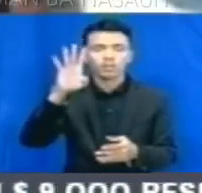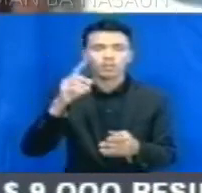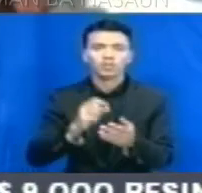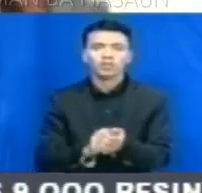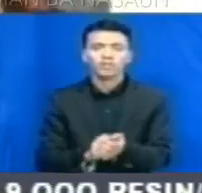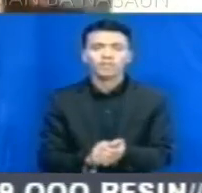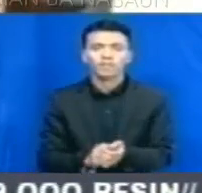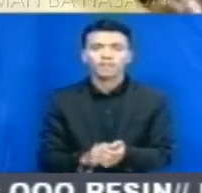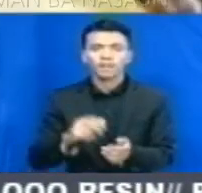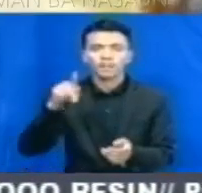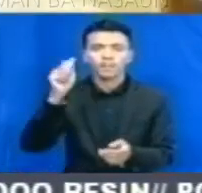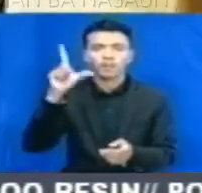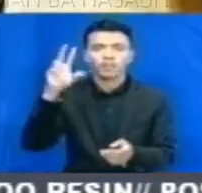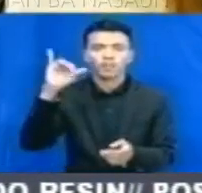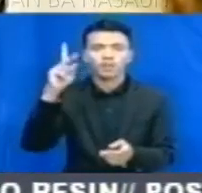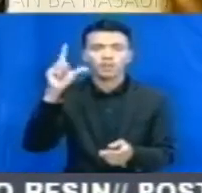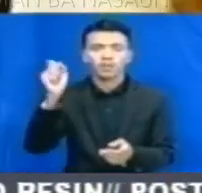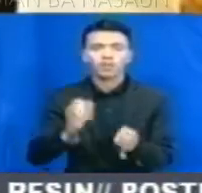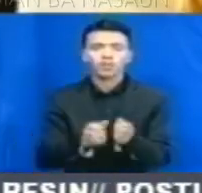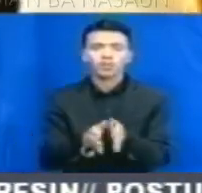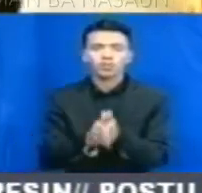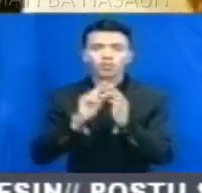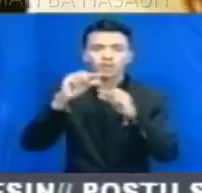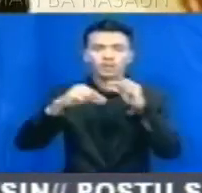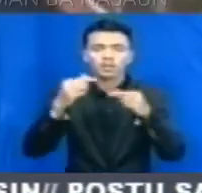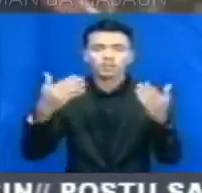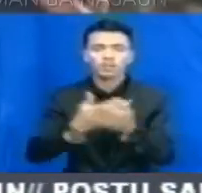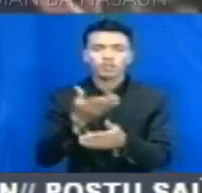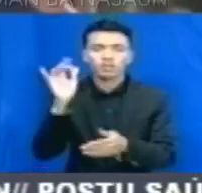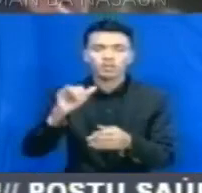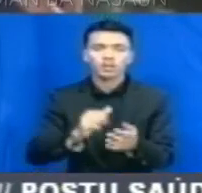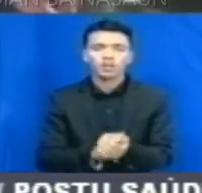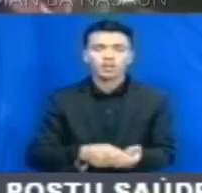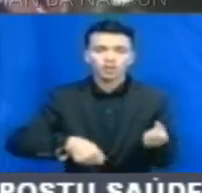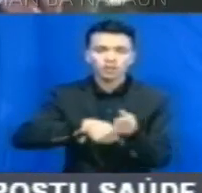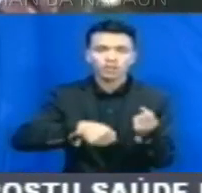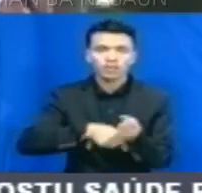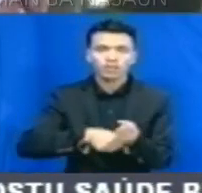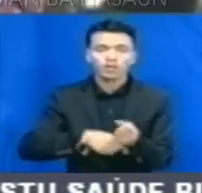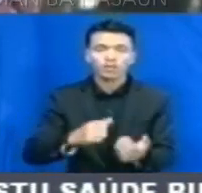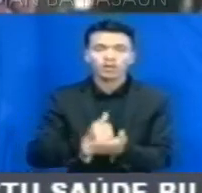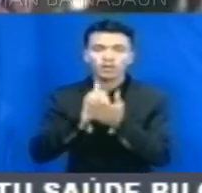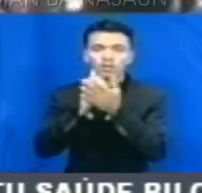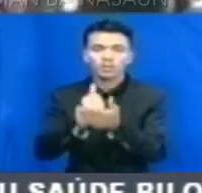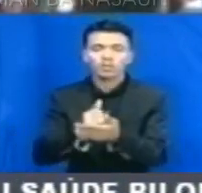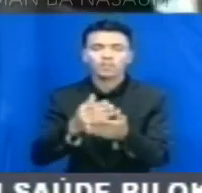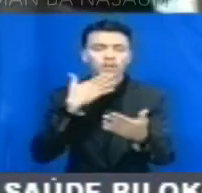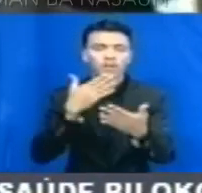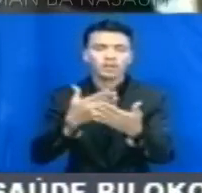1974-1975, Florindo da Costa Aranzel, Russo Bazeira São Fonsira, tem que valorizar a independência, o estuda, não contribui para a